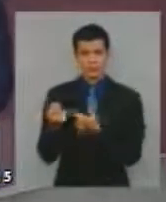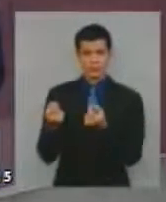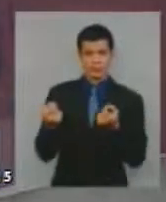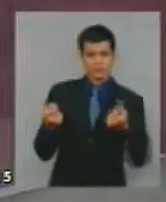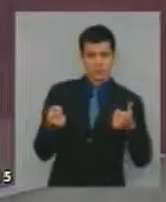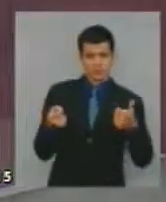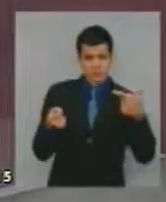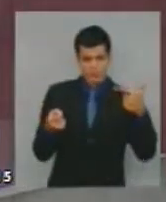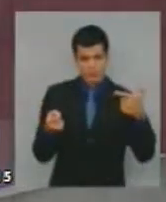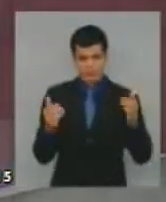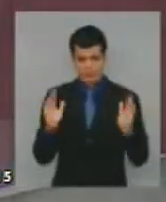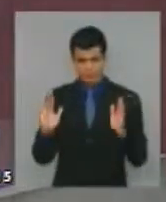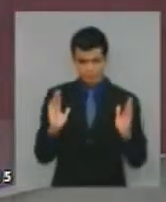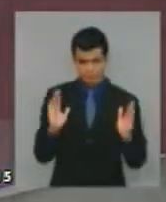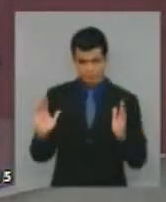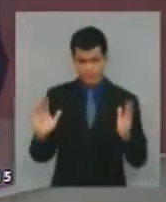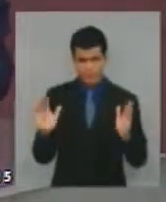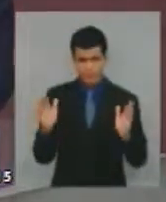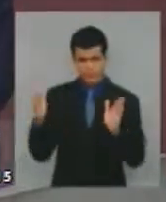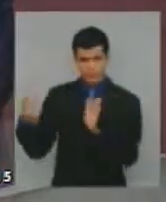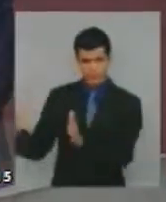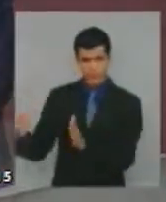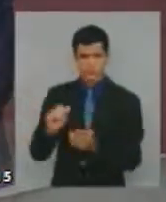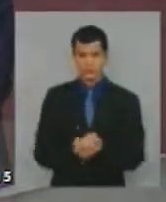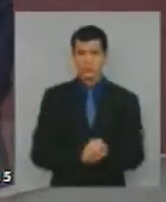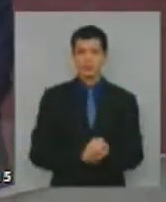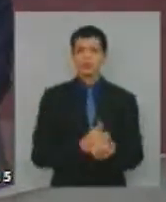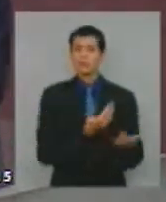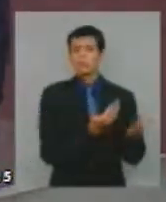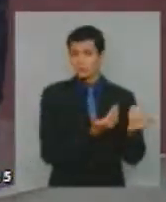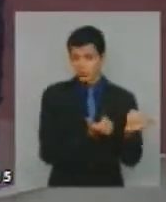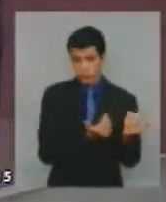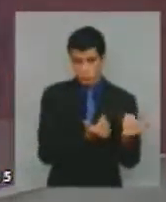4,8%. Entre os adolescentes,